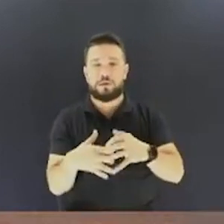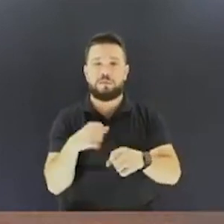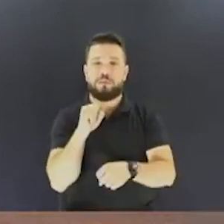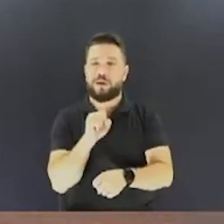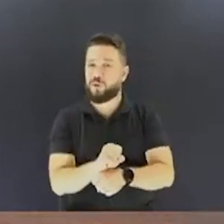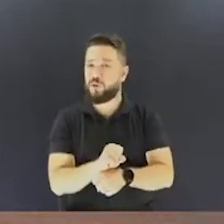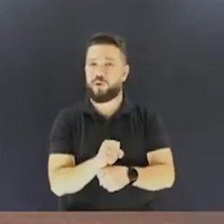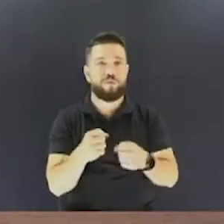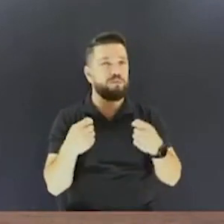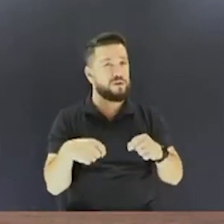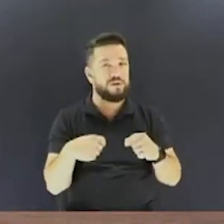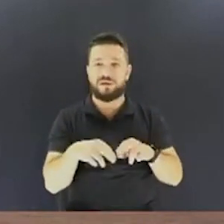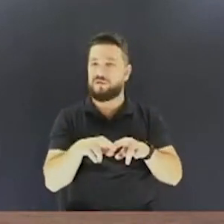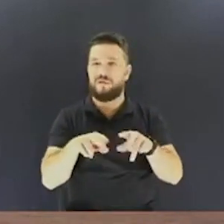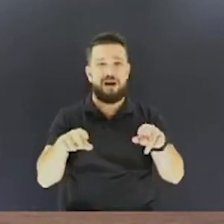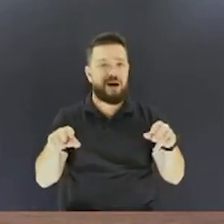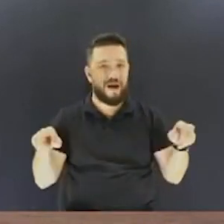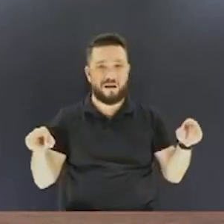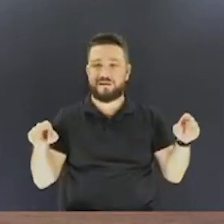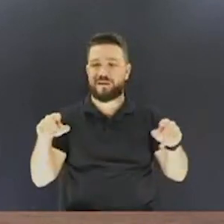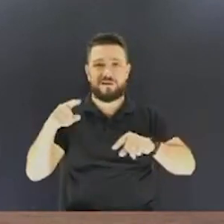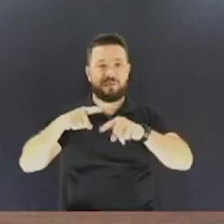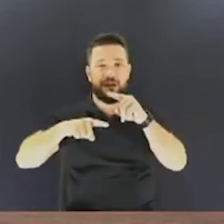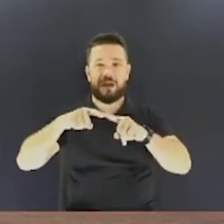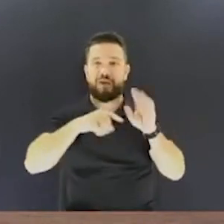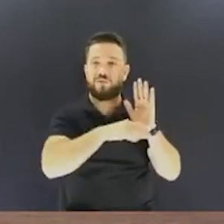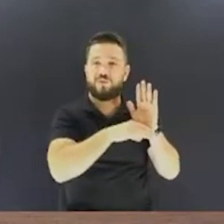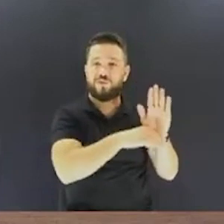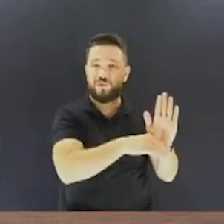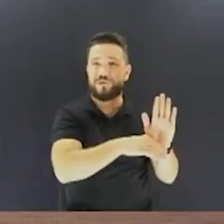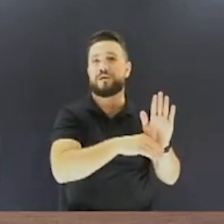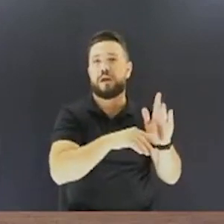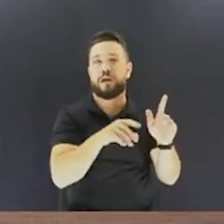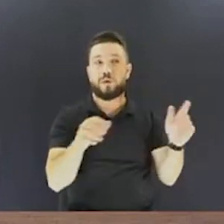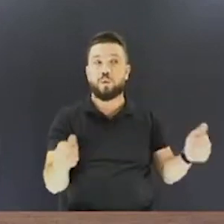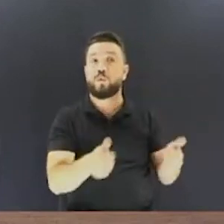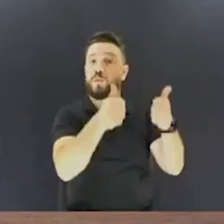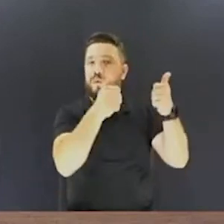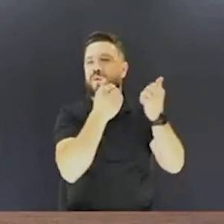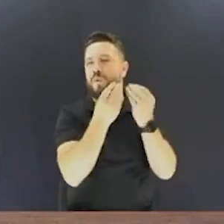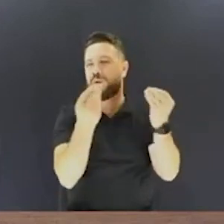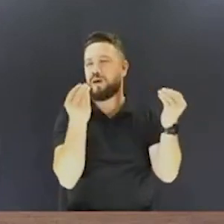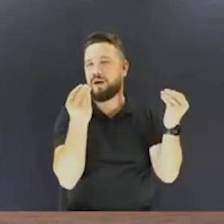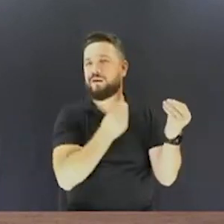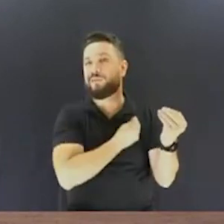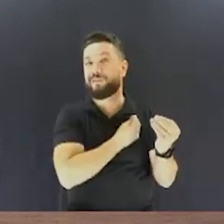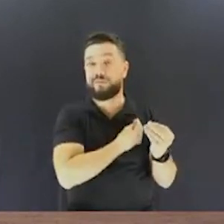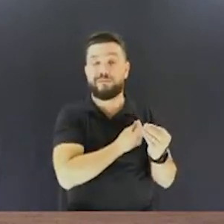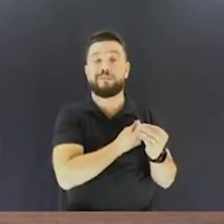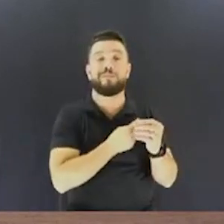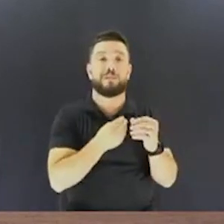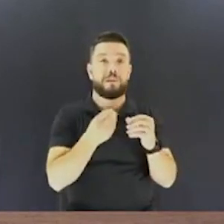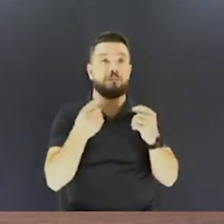mais variados para dar a mobilização e um pouquinho de melhor qualidade de vida. Até mesmo um guindaste